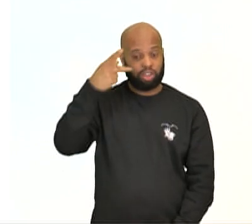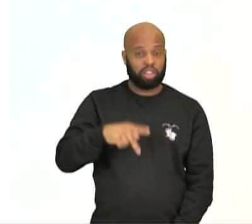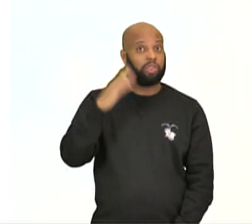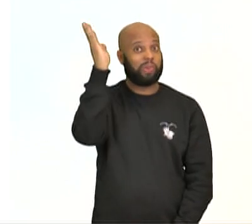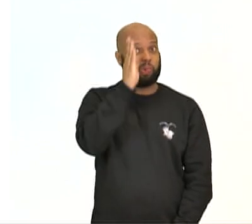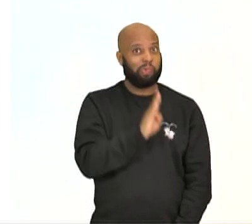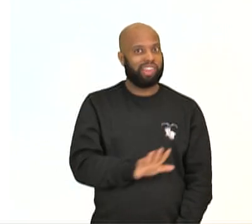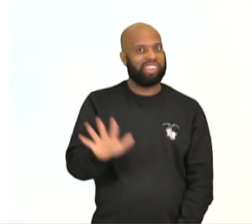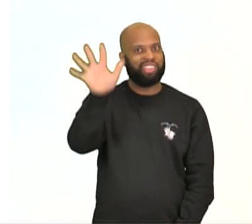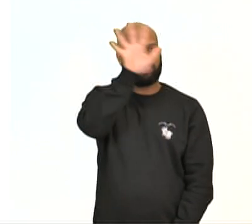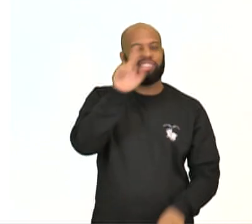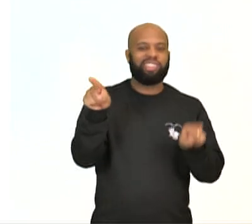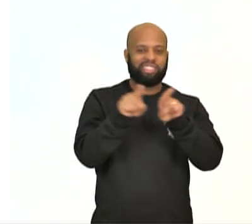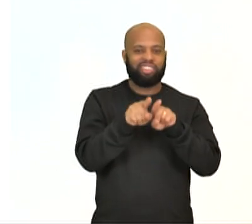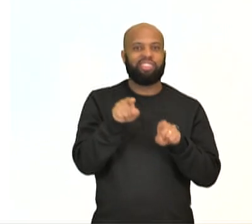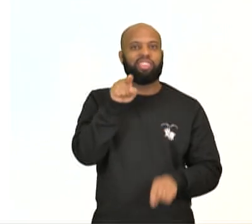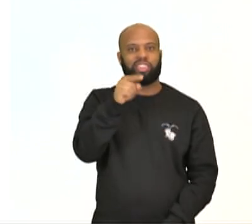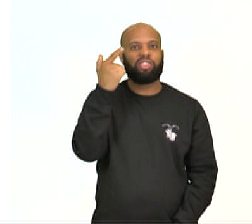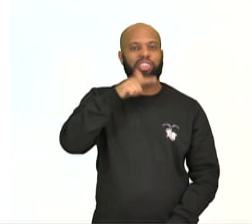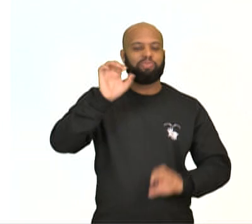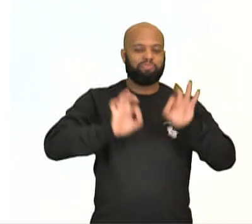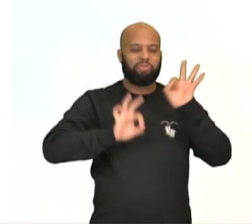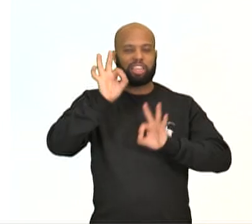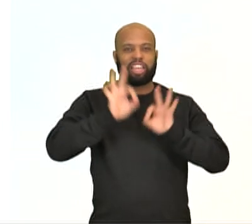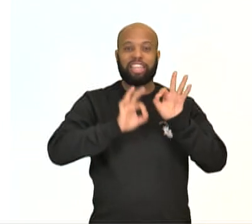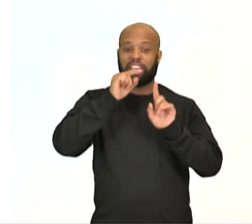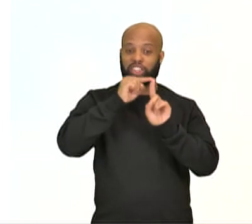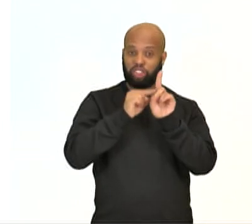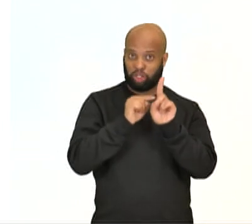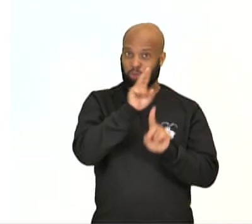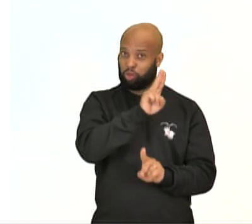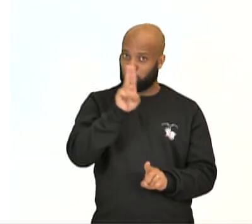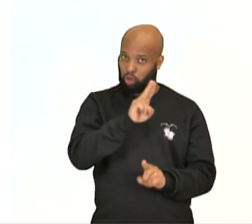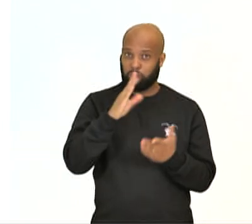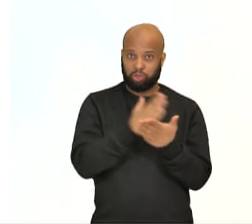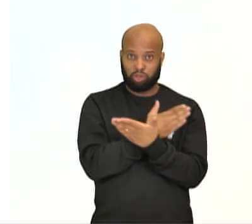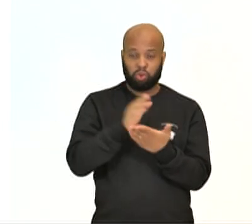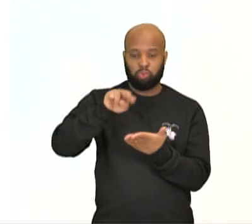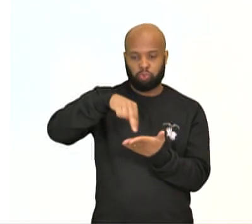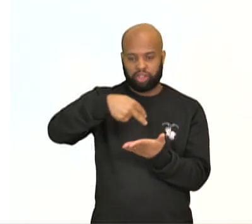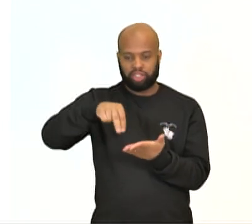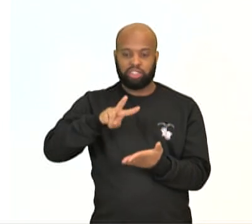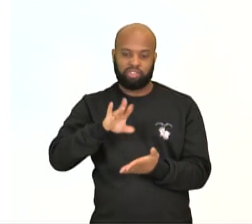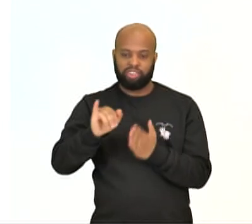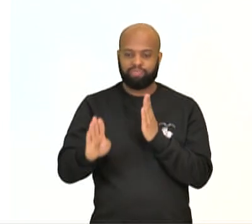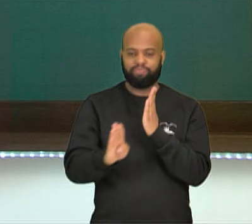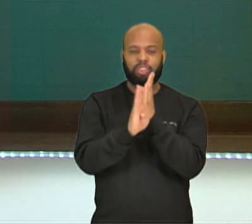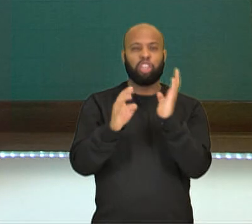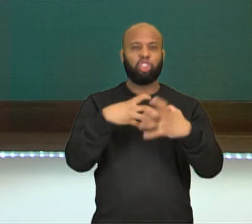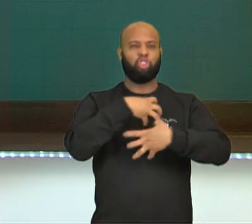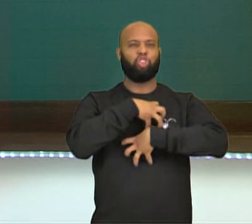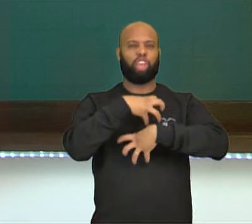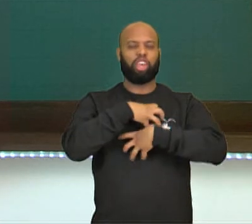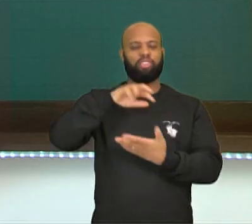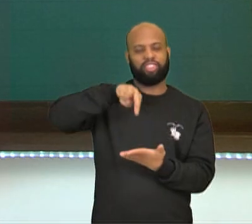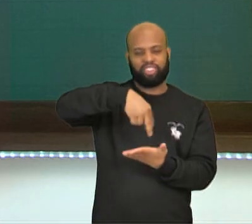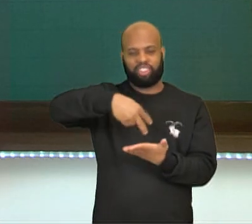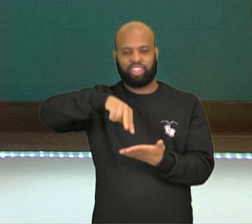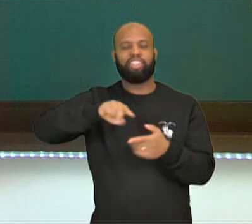que você consiga esquematizar a classificação de algumas danças, identificar alguns estilos de